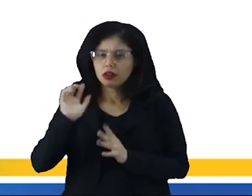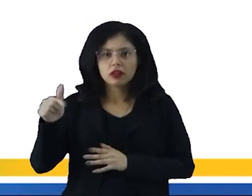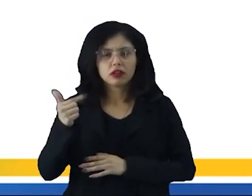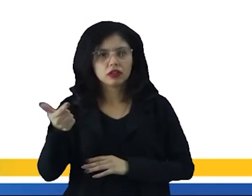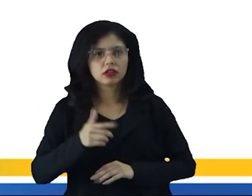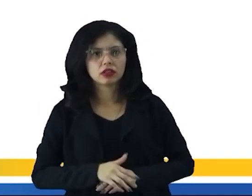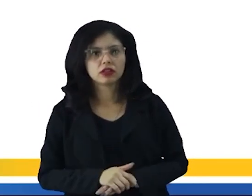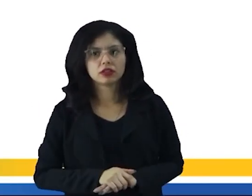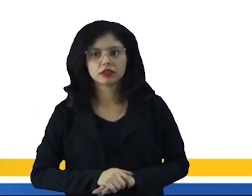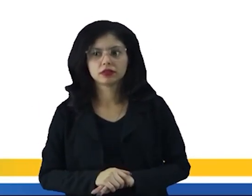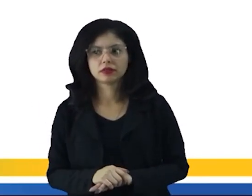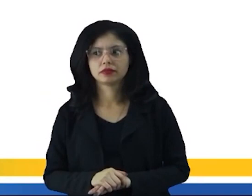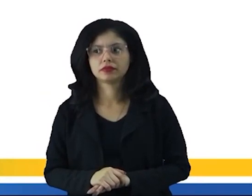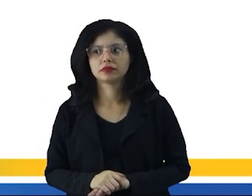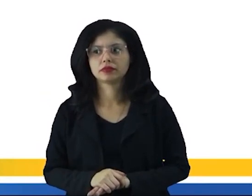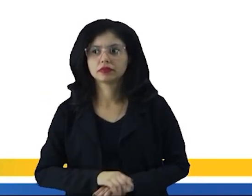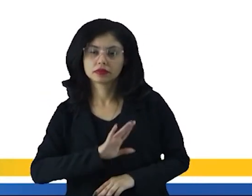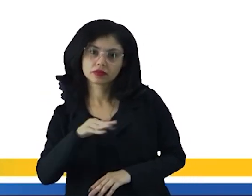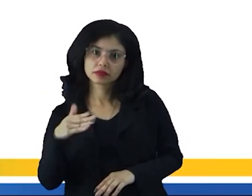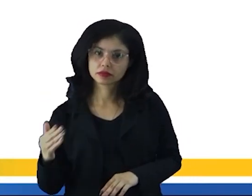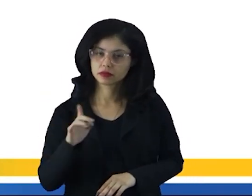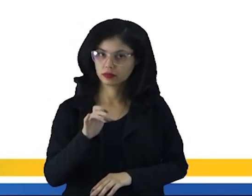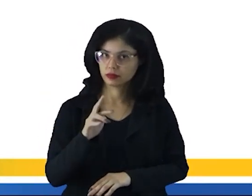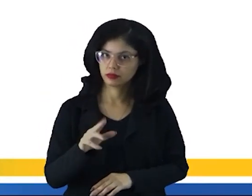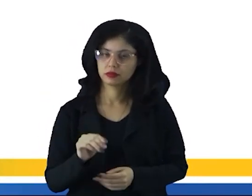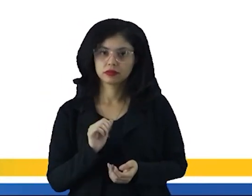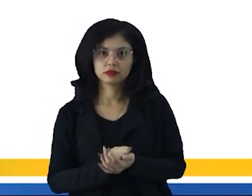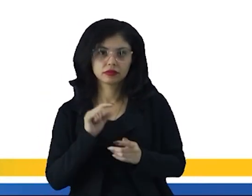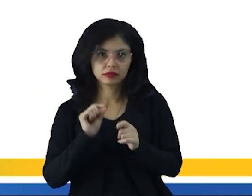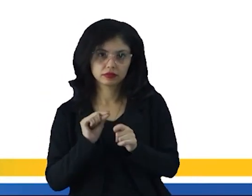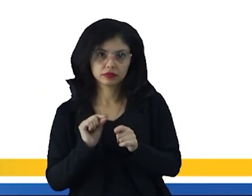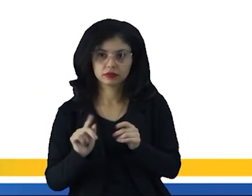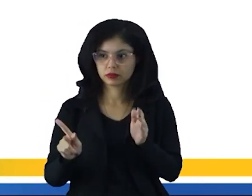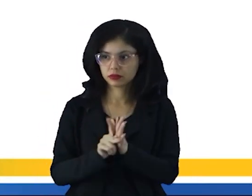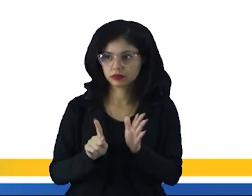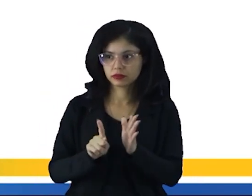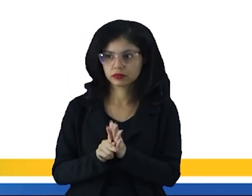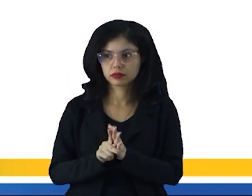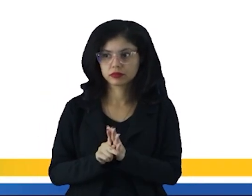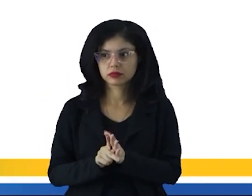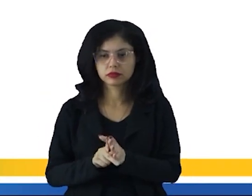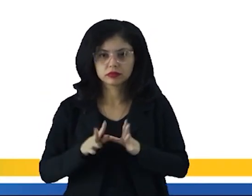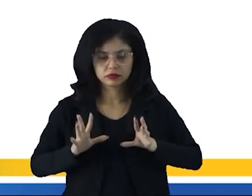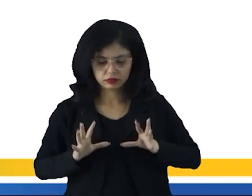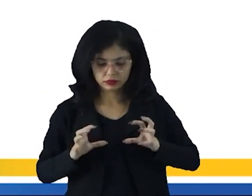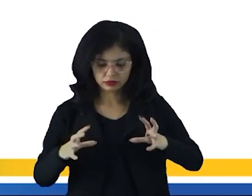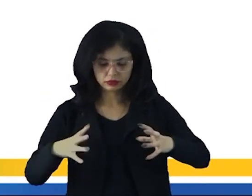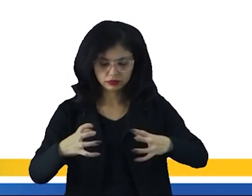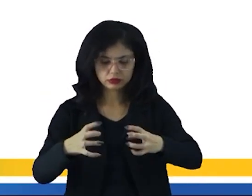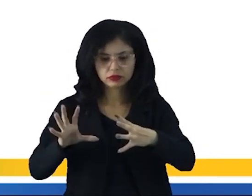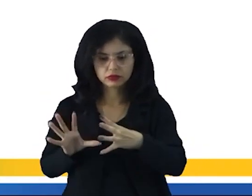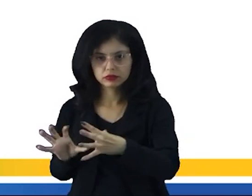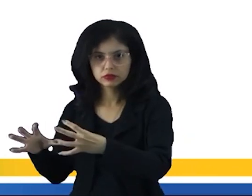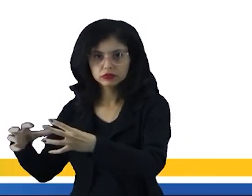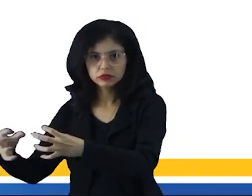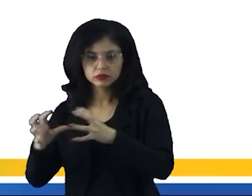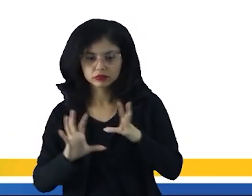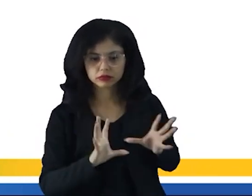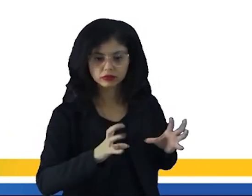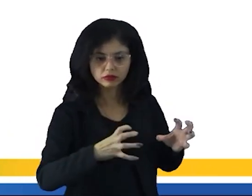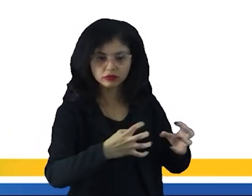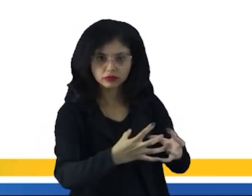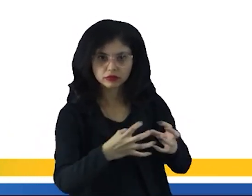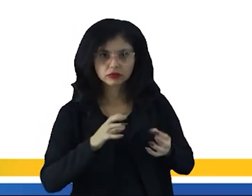depois. Quanto às estepes, são formações herbáceas descontínuas que se caracterizam por